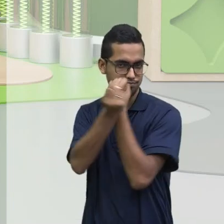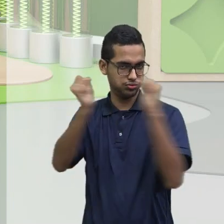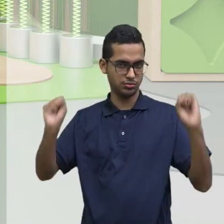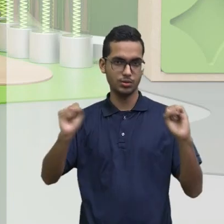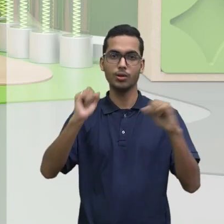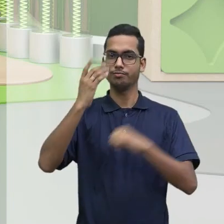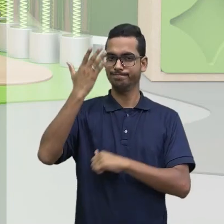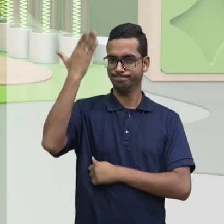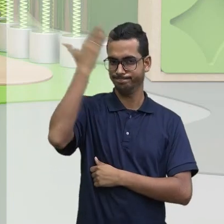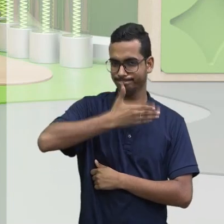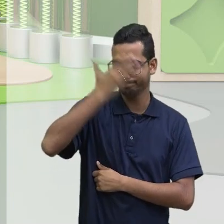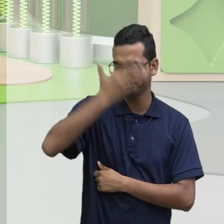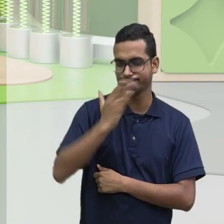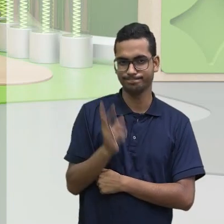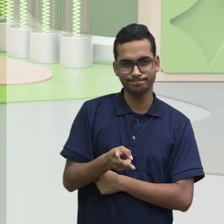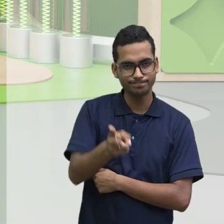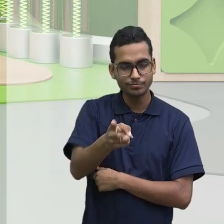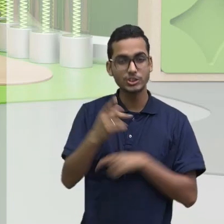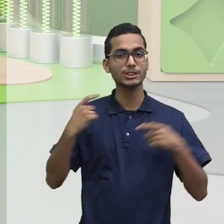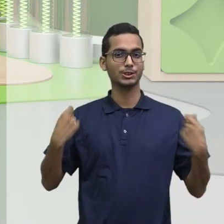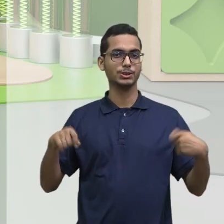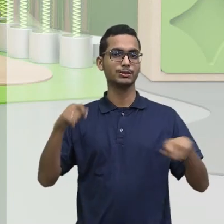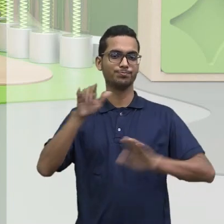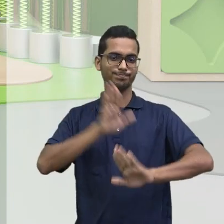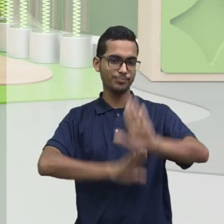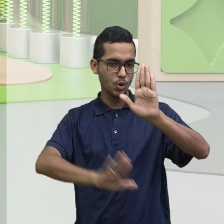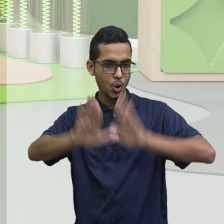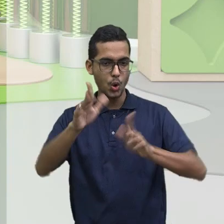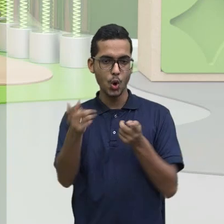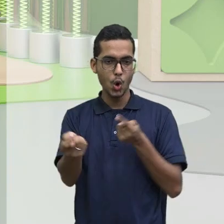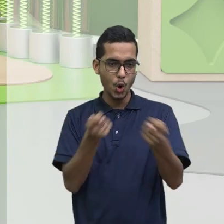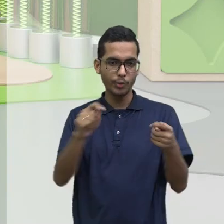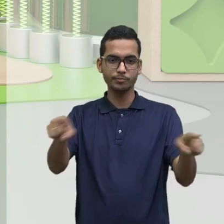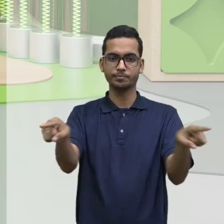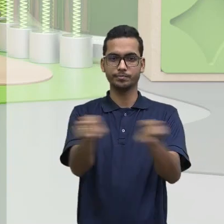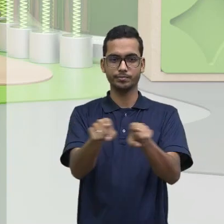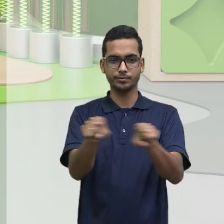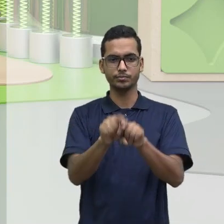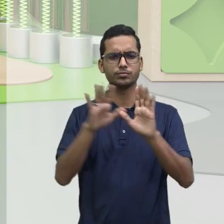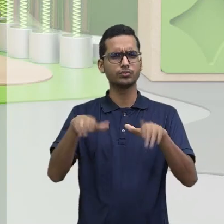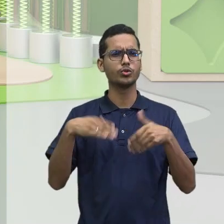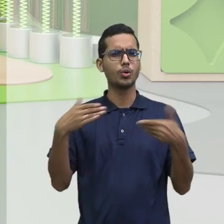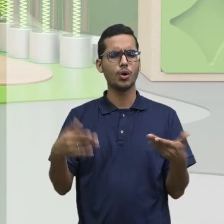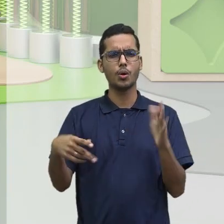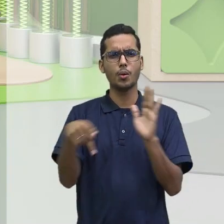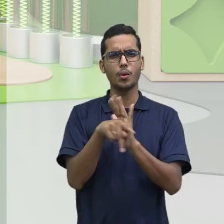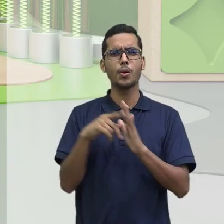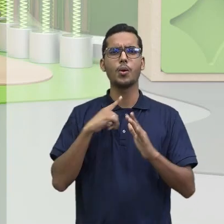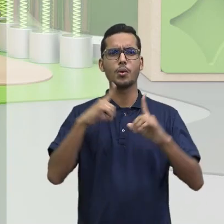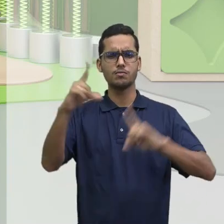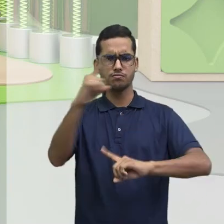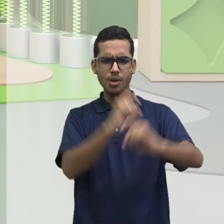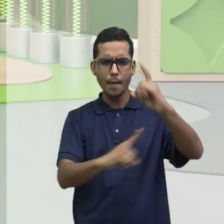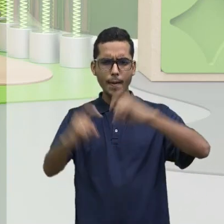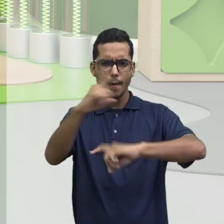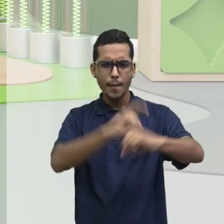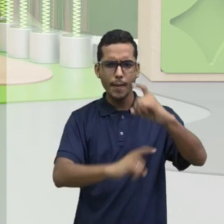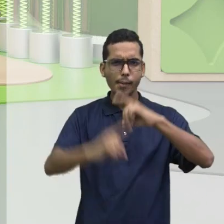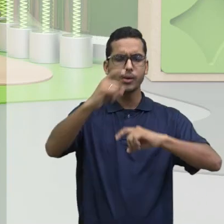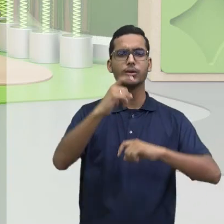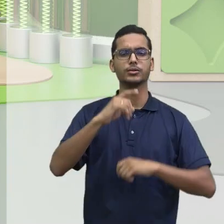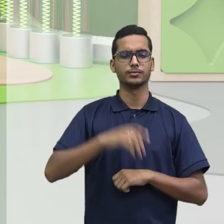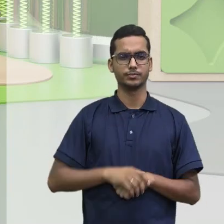ali. Então, a gente precisa ter esse cuidado, esse controle. E quais micro-organismos poderiam causar doenças, para os